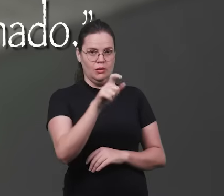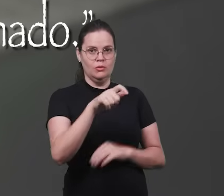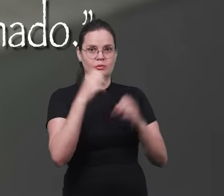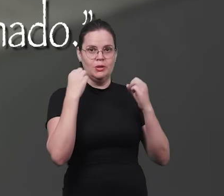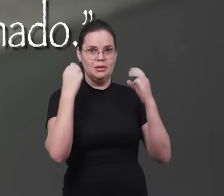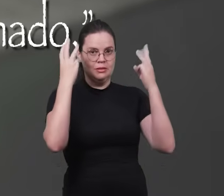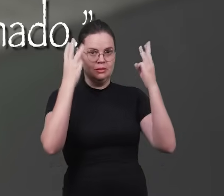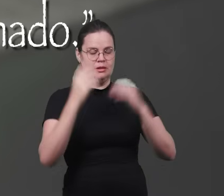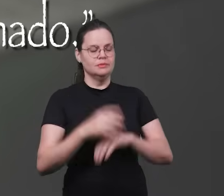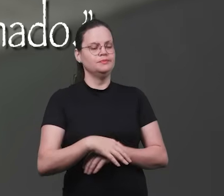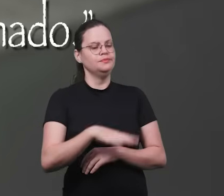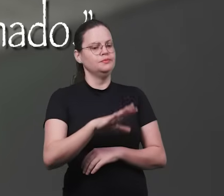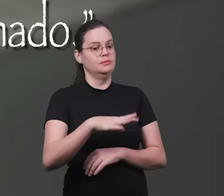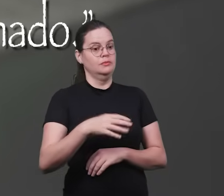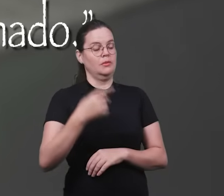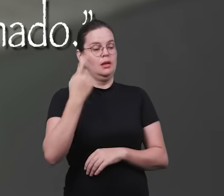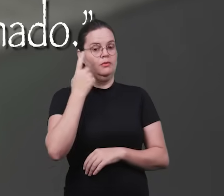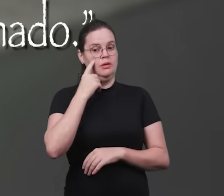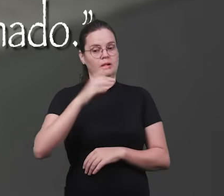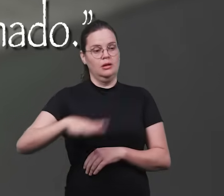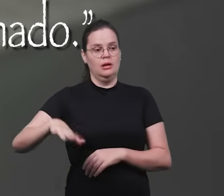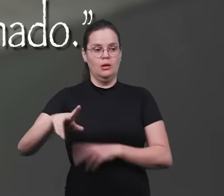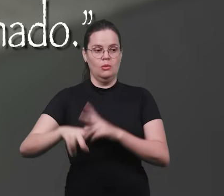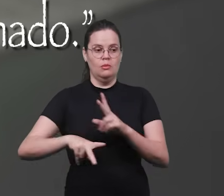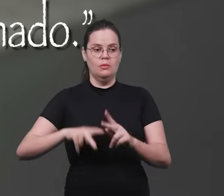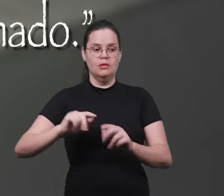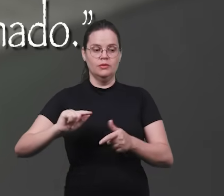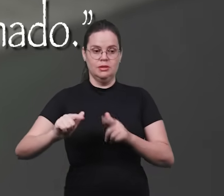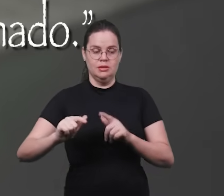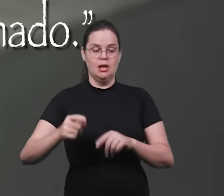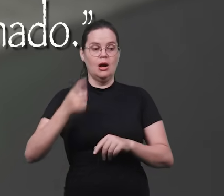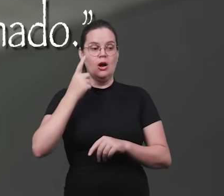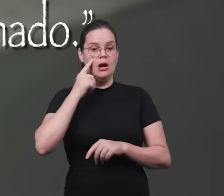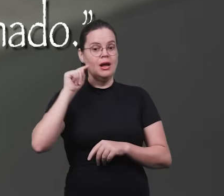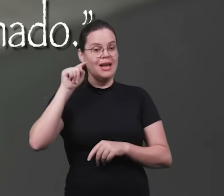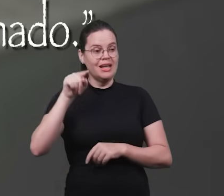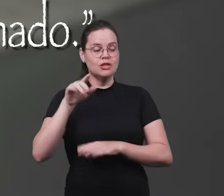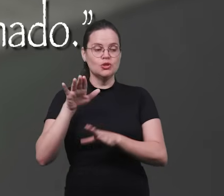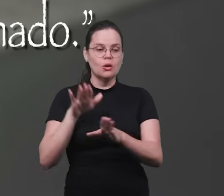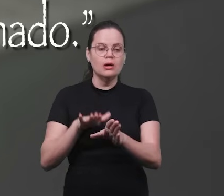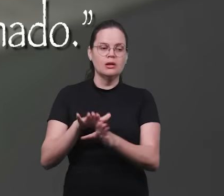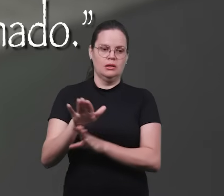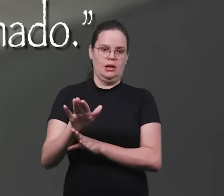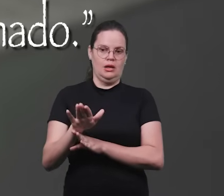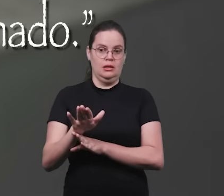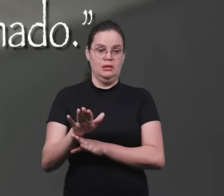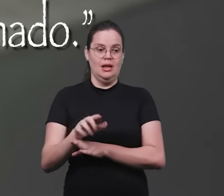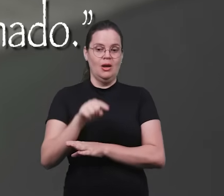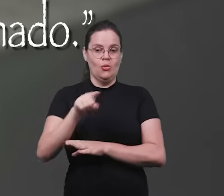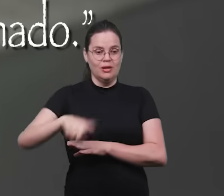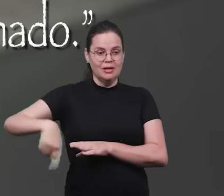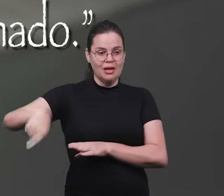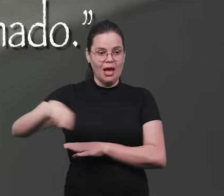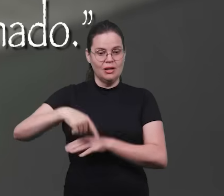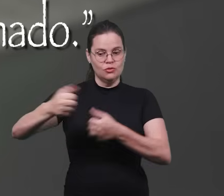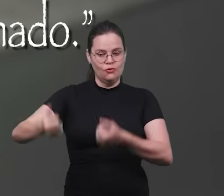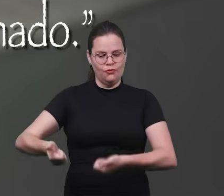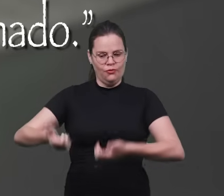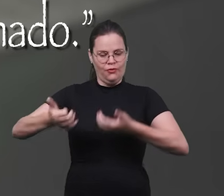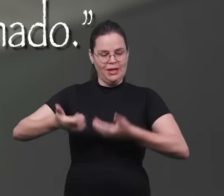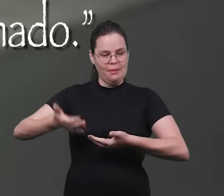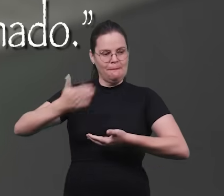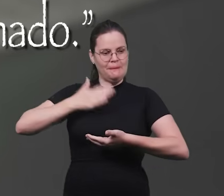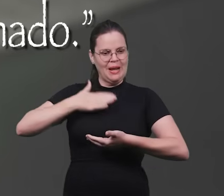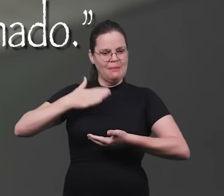dizendo: Dá ordem aos filhos de Israel e dize-lhes: da minha oferta, do meu